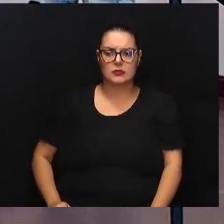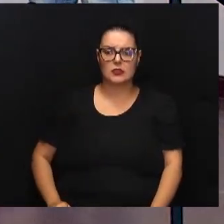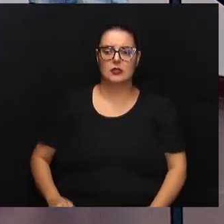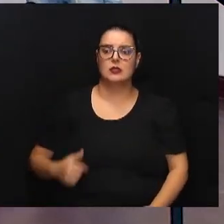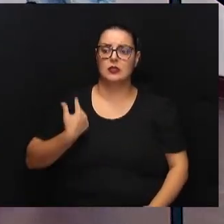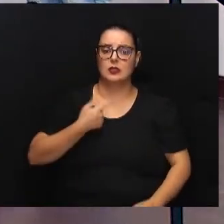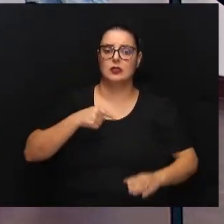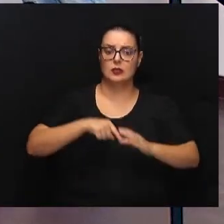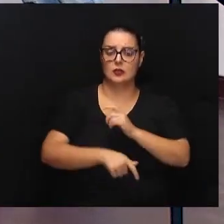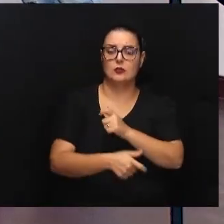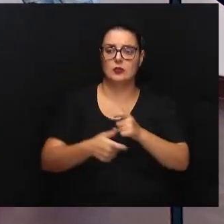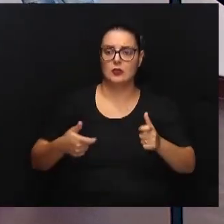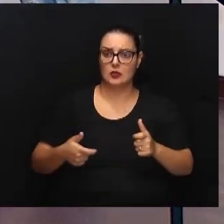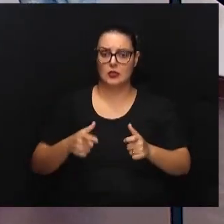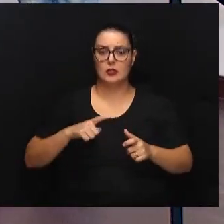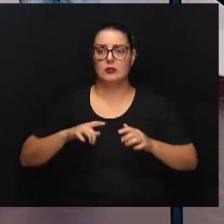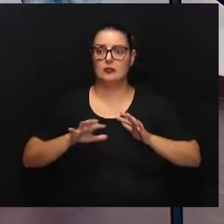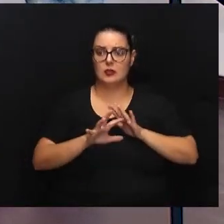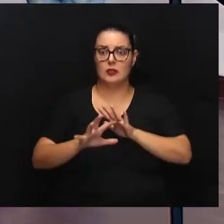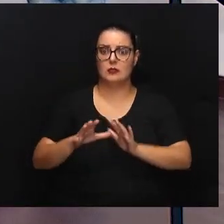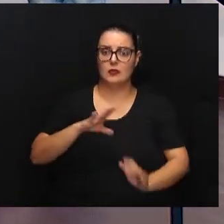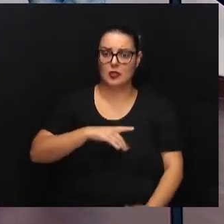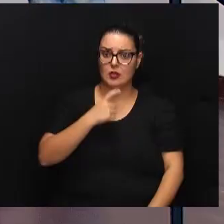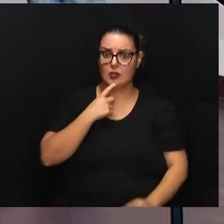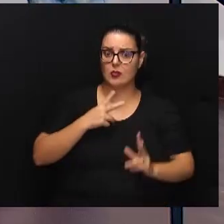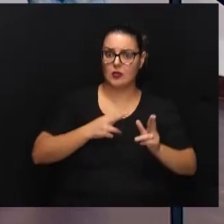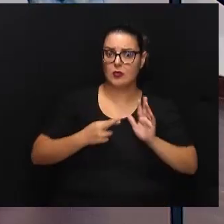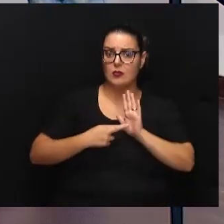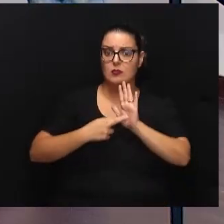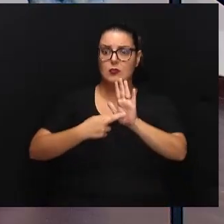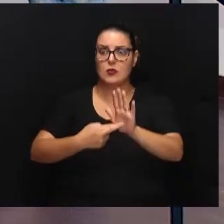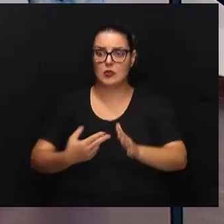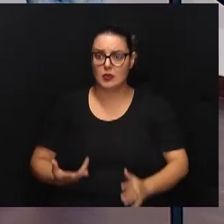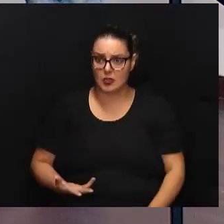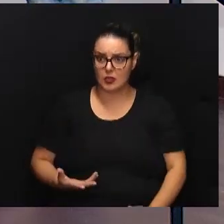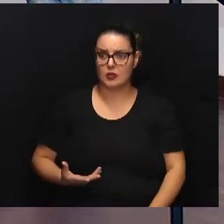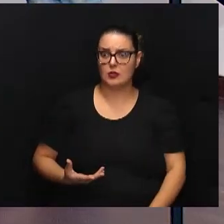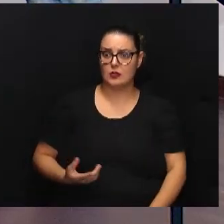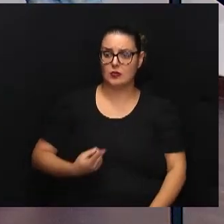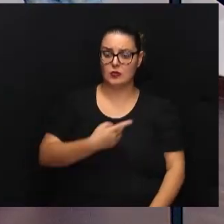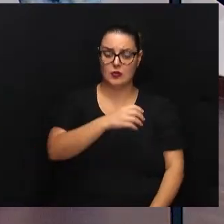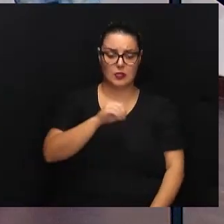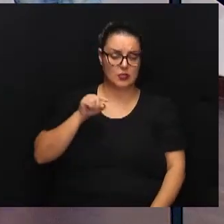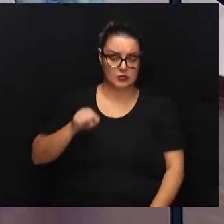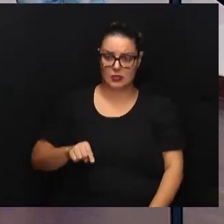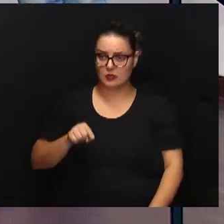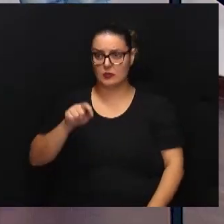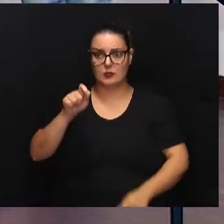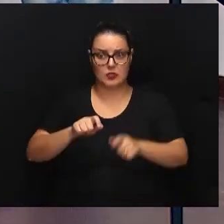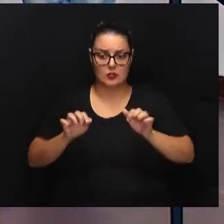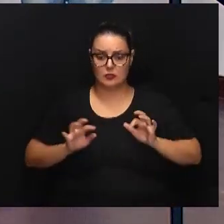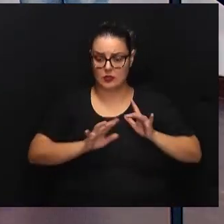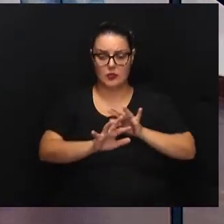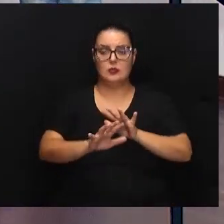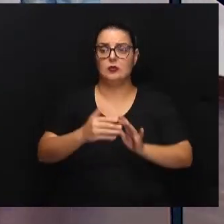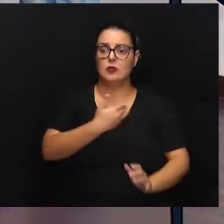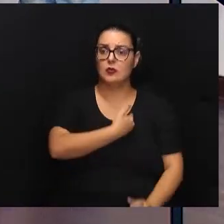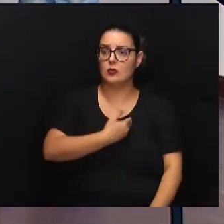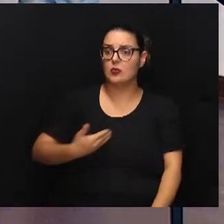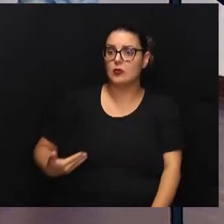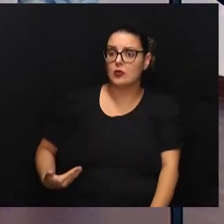como referência, com 100 mil pessoas na rua, o governo quer retroceder nas